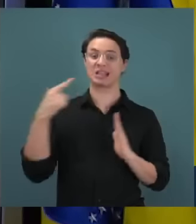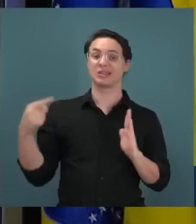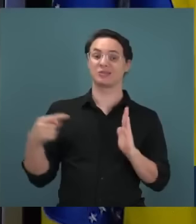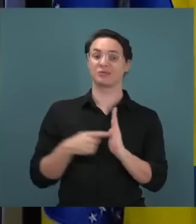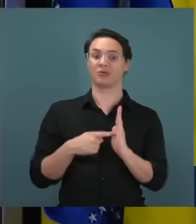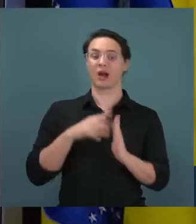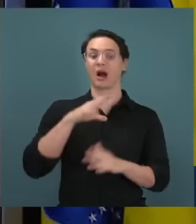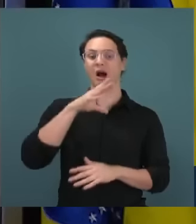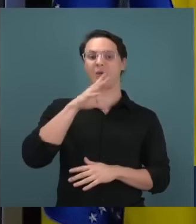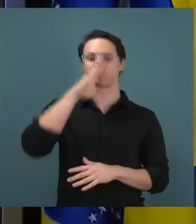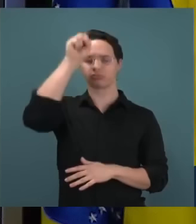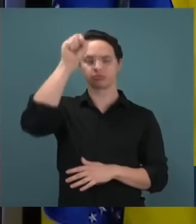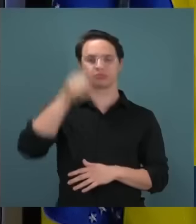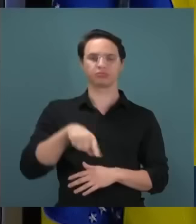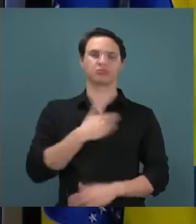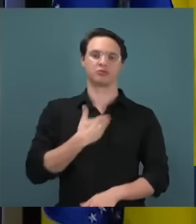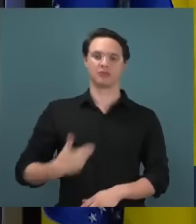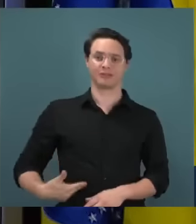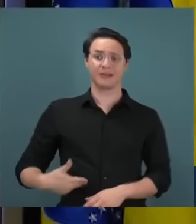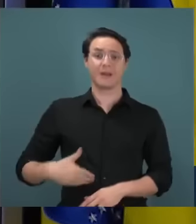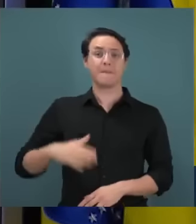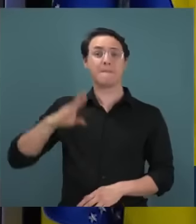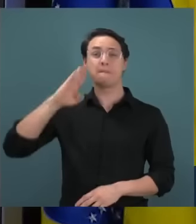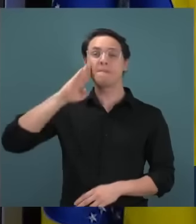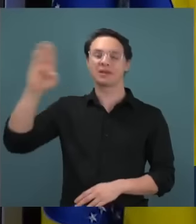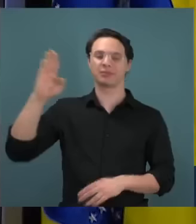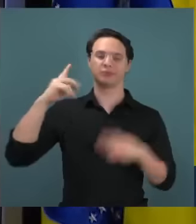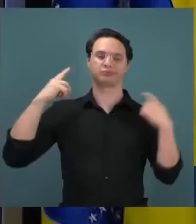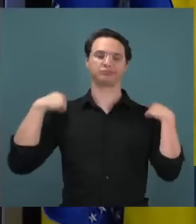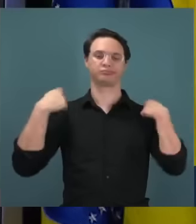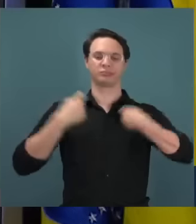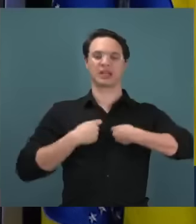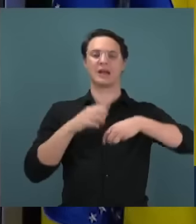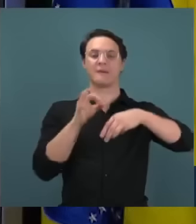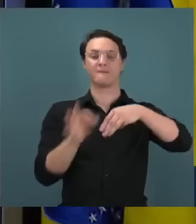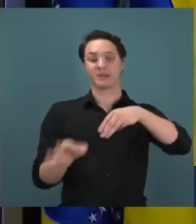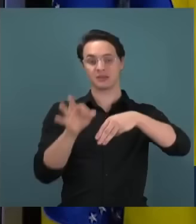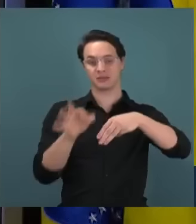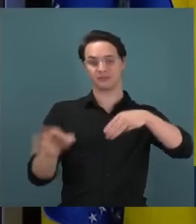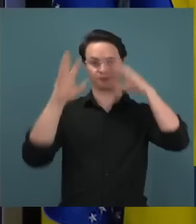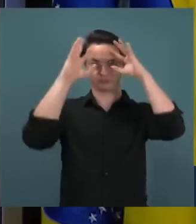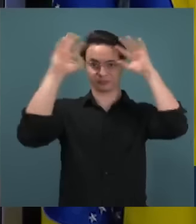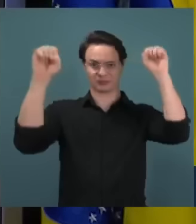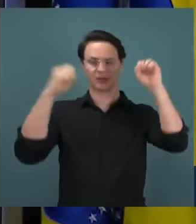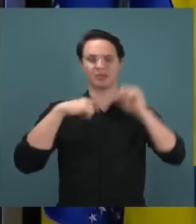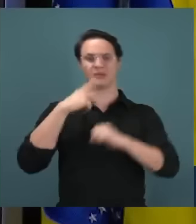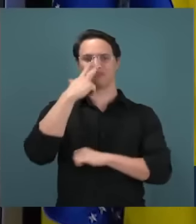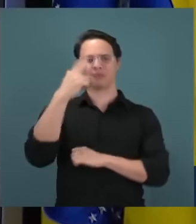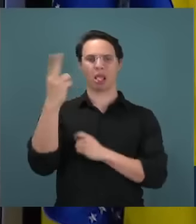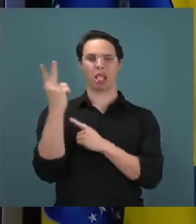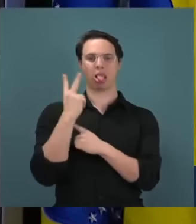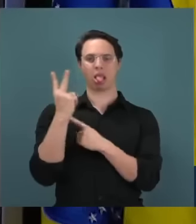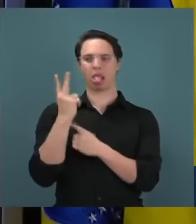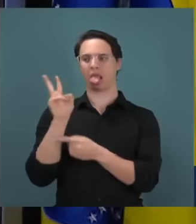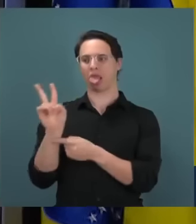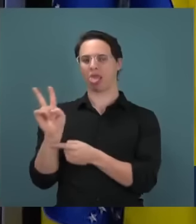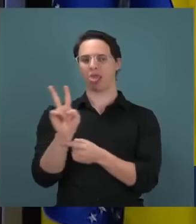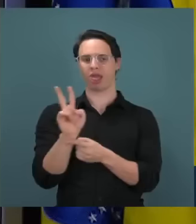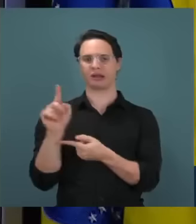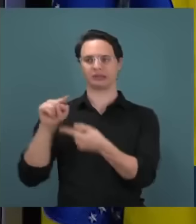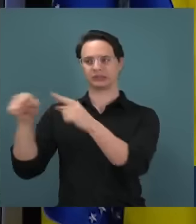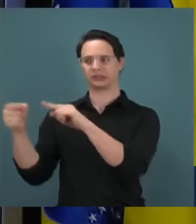e principalmente dos ministros do Supremo. Ou seja, se blindando, se protegendo. Criticar para essa